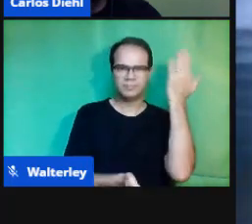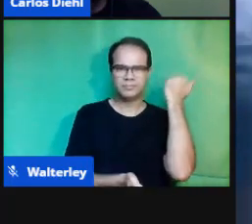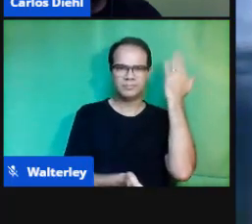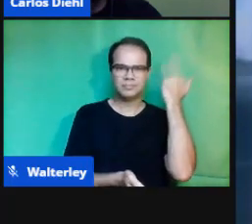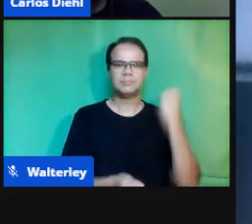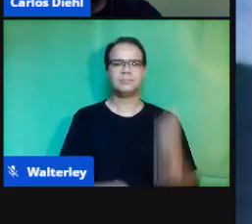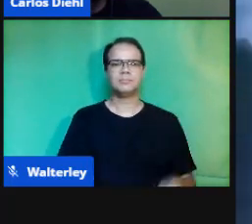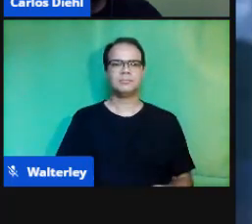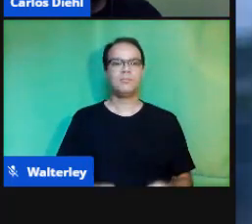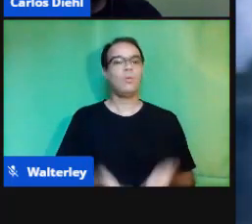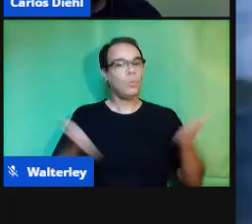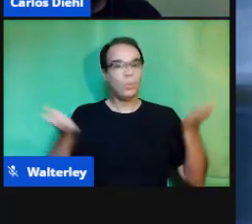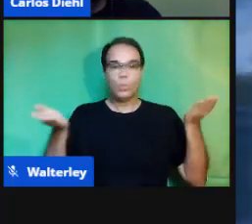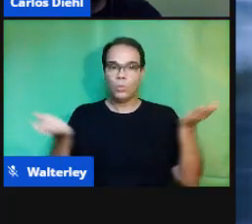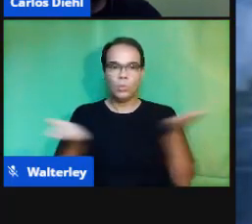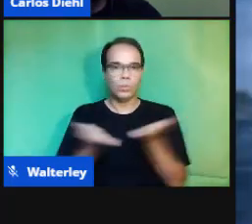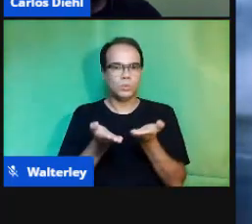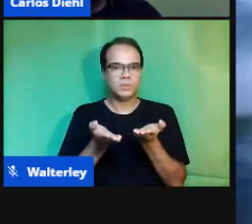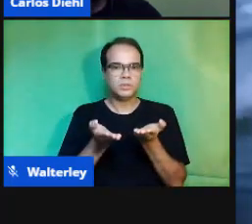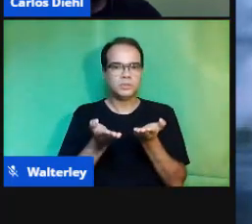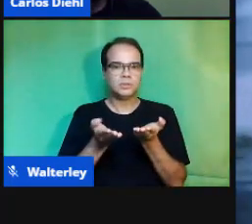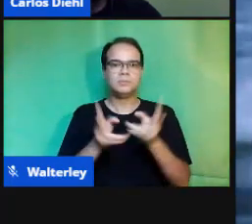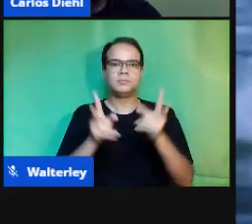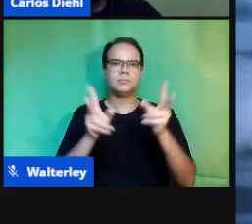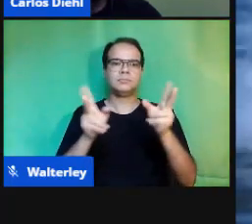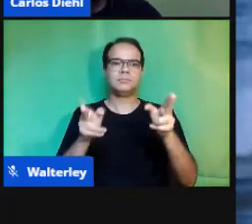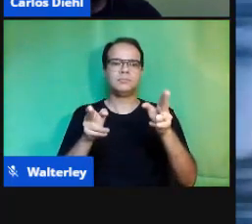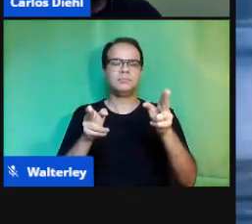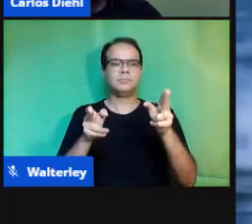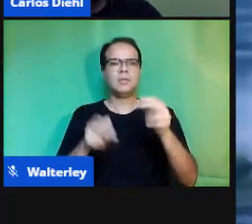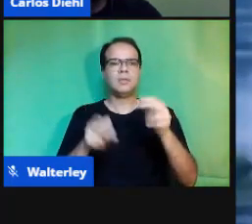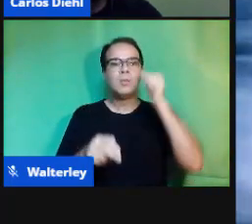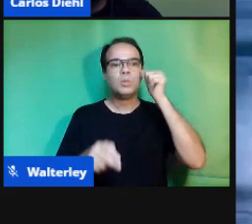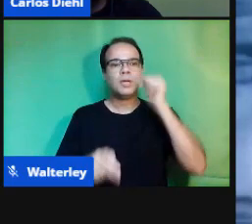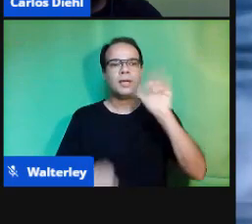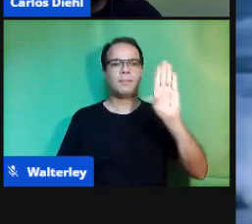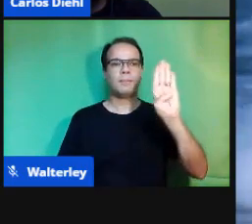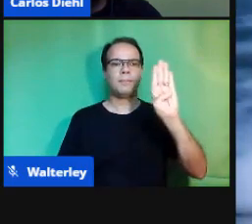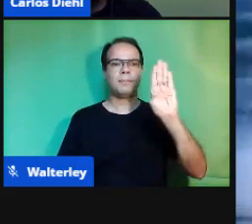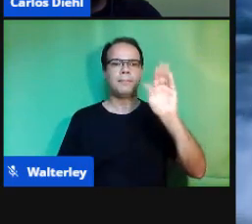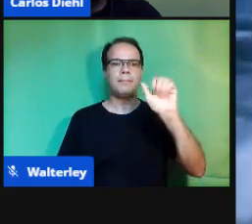Ainda vejo um efeito semelhante nos gestos dessas babás.